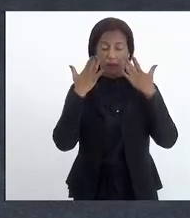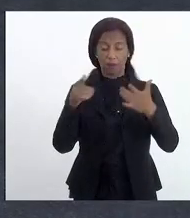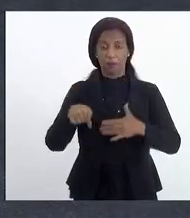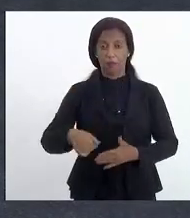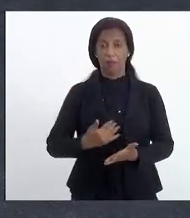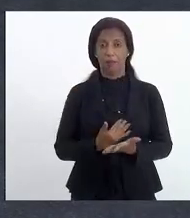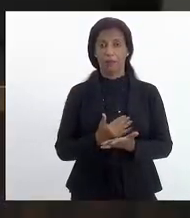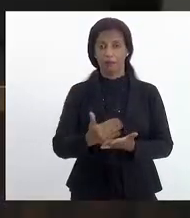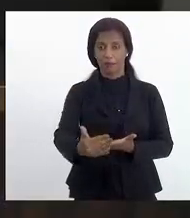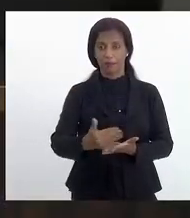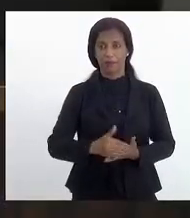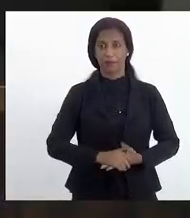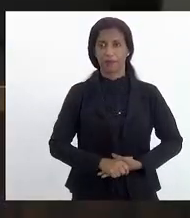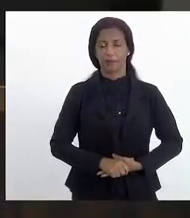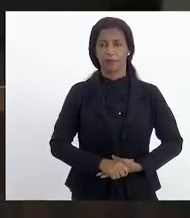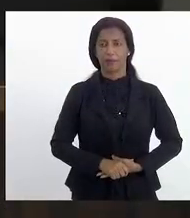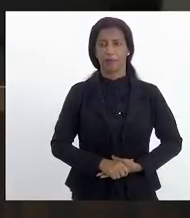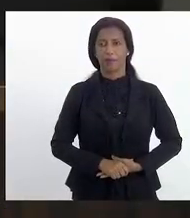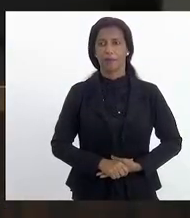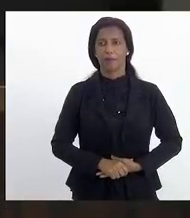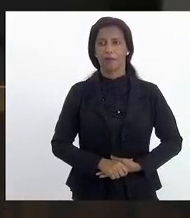inicial.